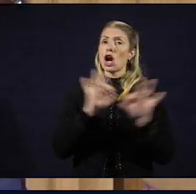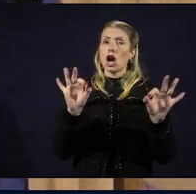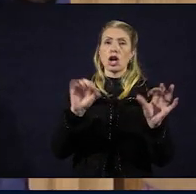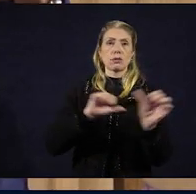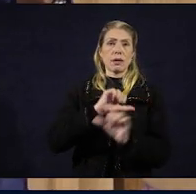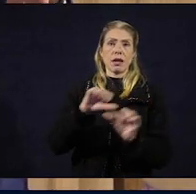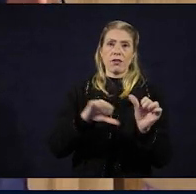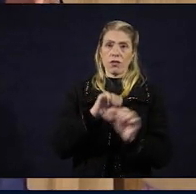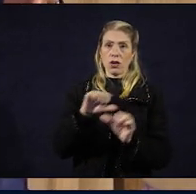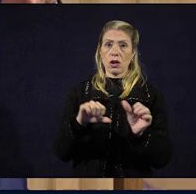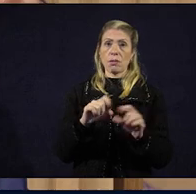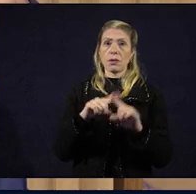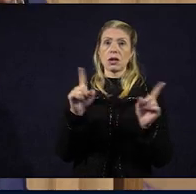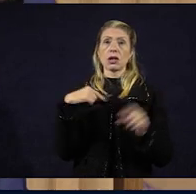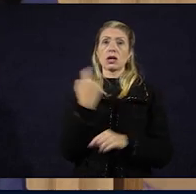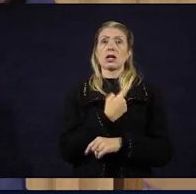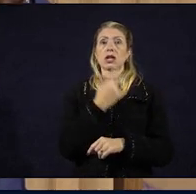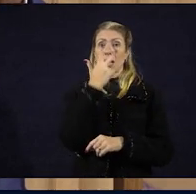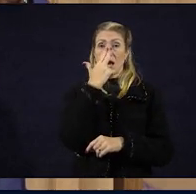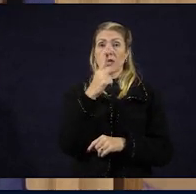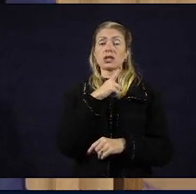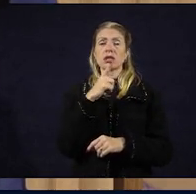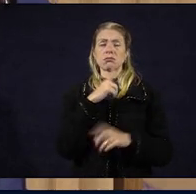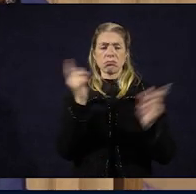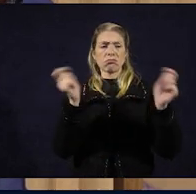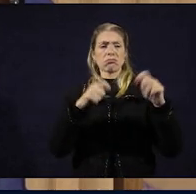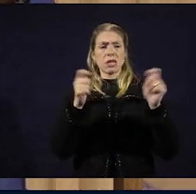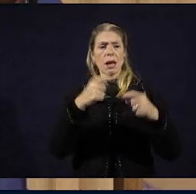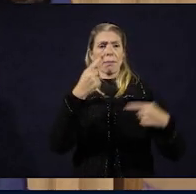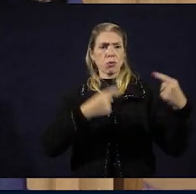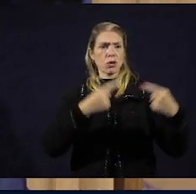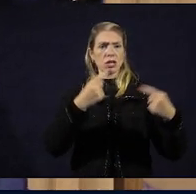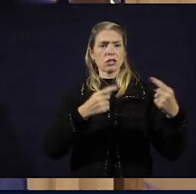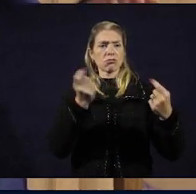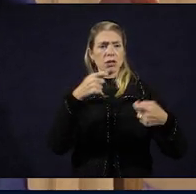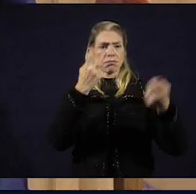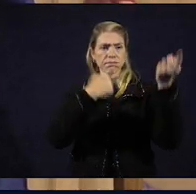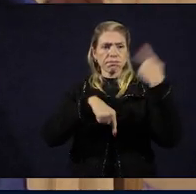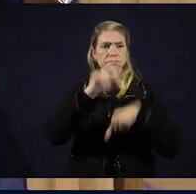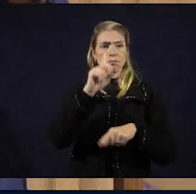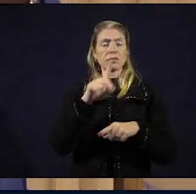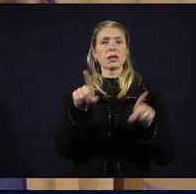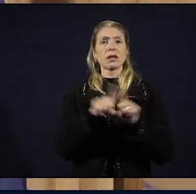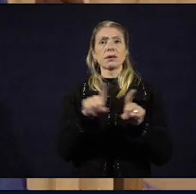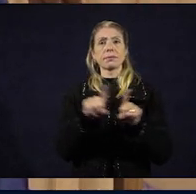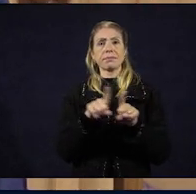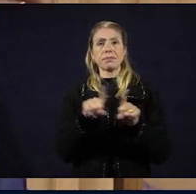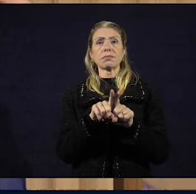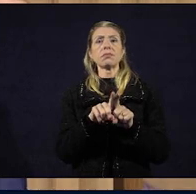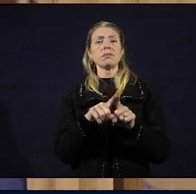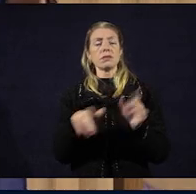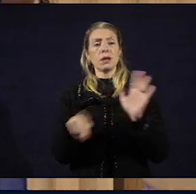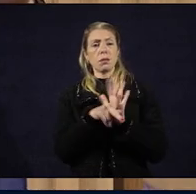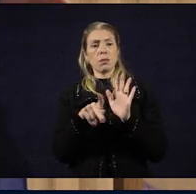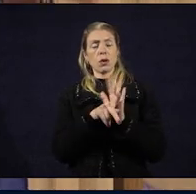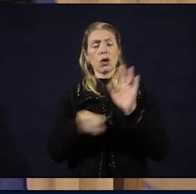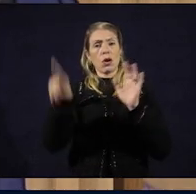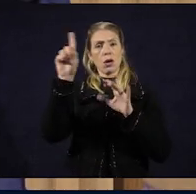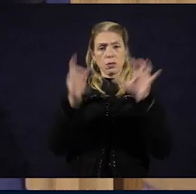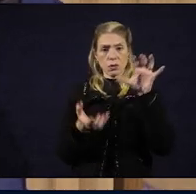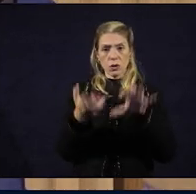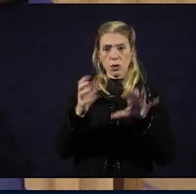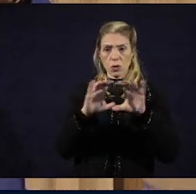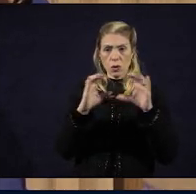e eu acho que a gente tem condições políticas para fazer isso tanto políticas partidárias a nível de Congresso Lembrando que